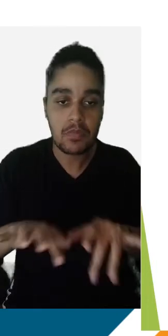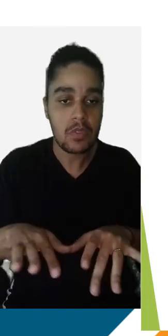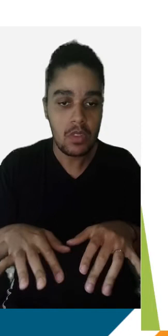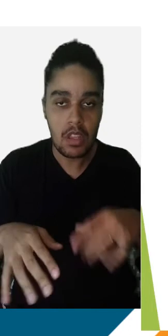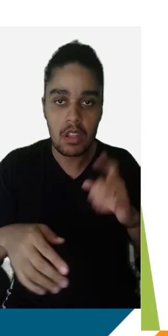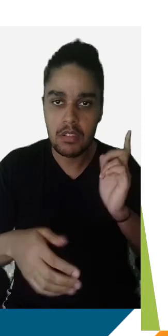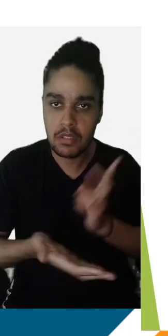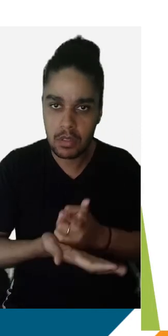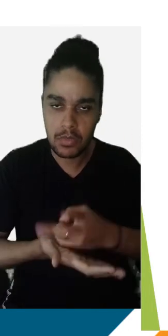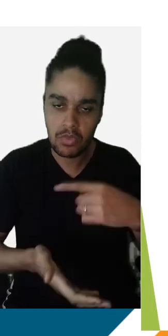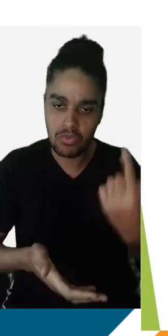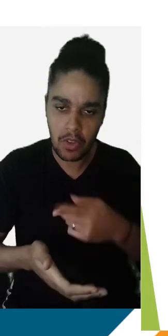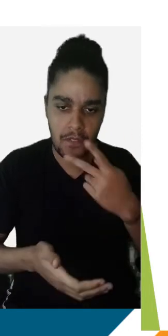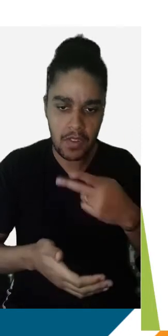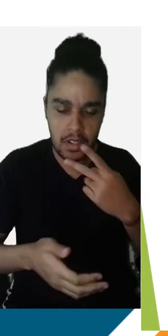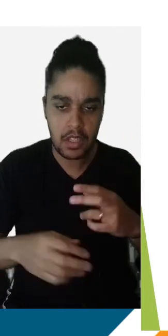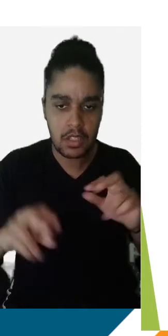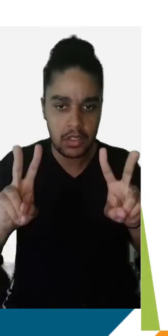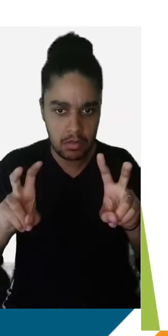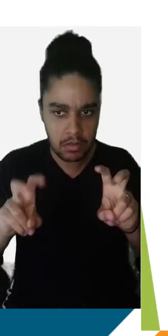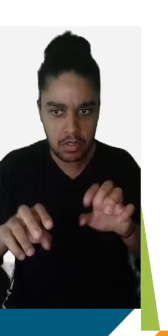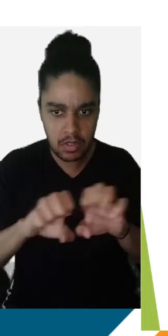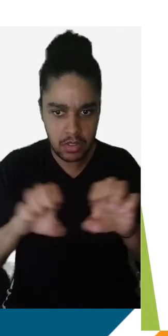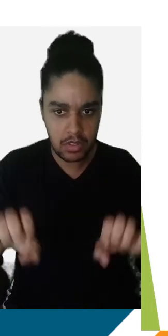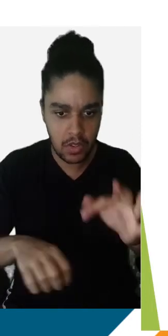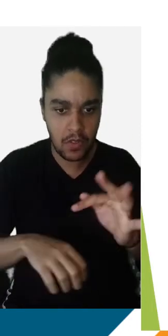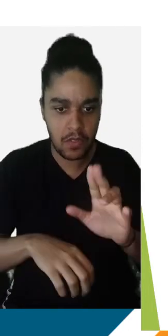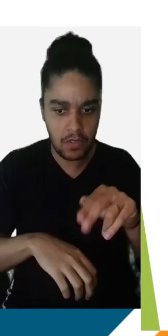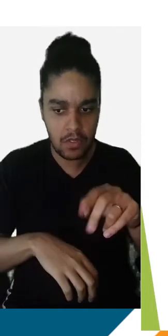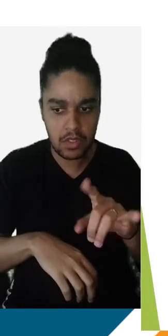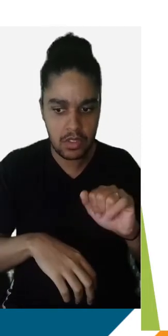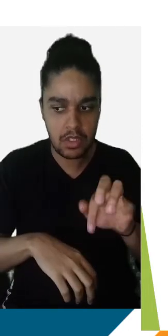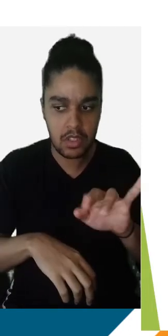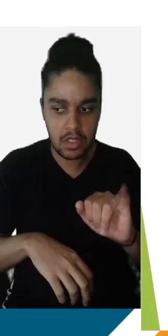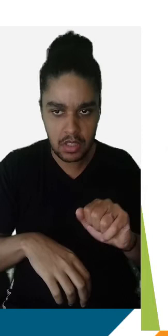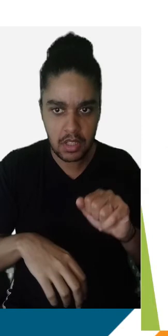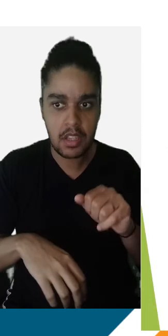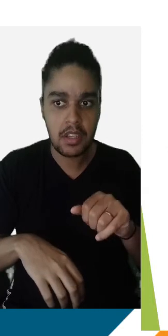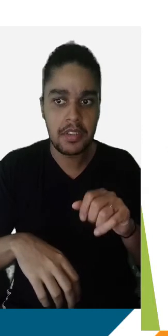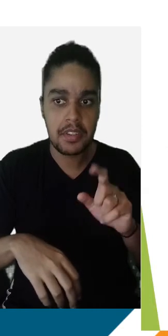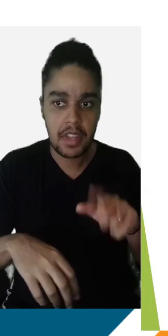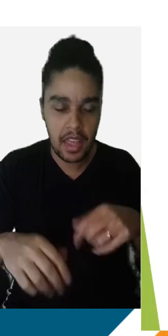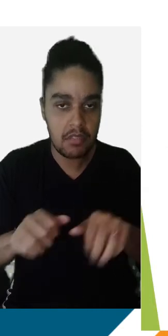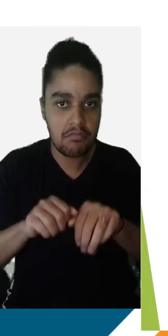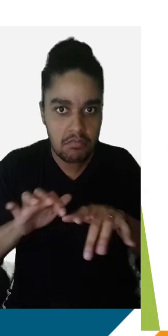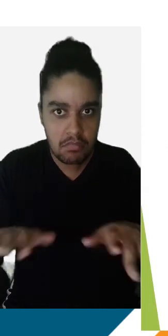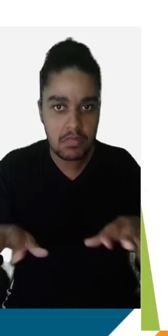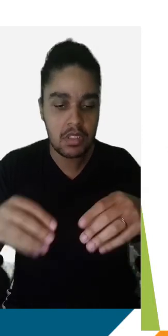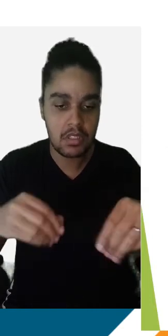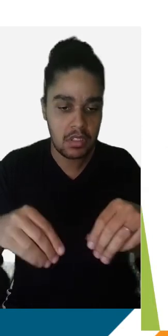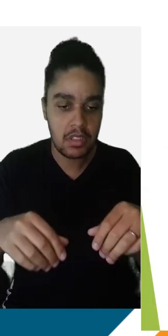falar sobre estrutura fundiária, entenda que isso está se referindo à forma como um país distribui as suas terras.